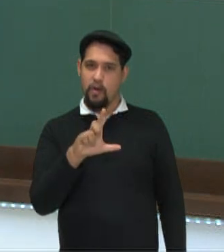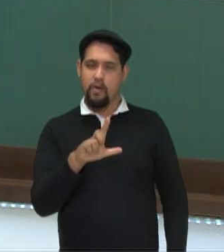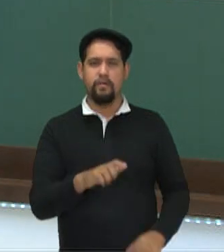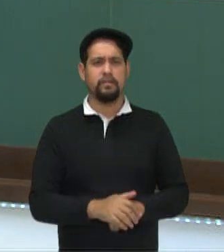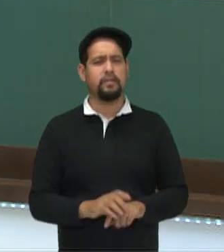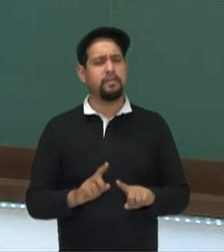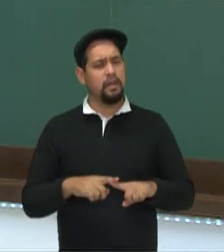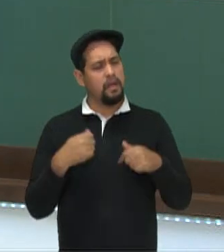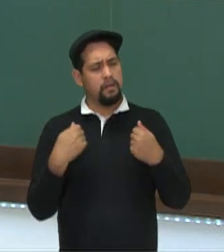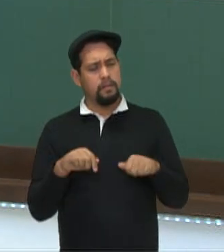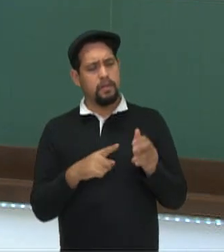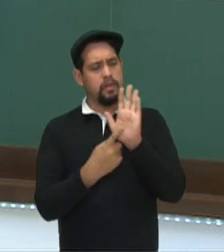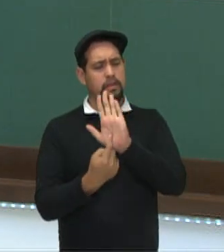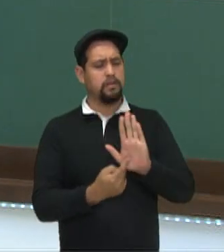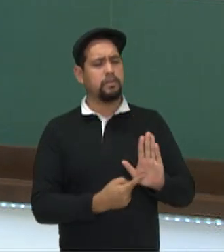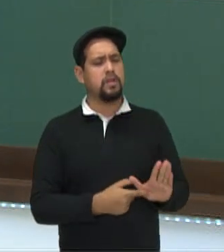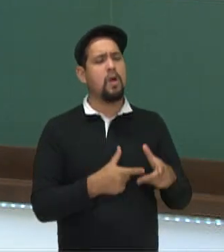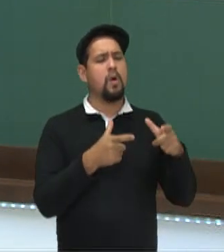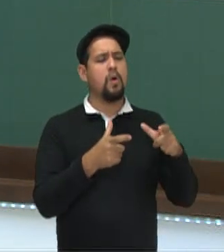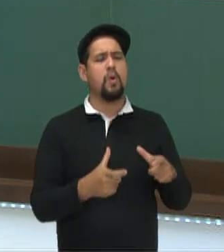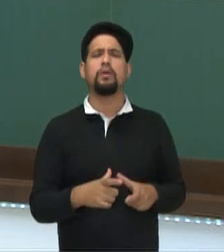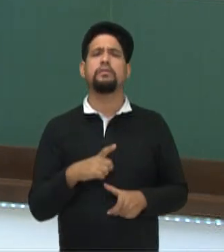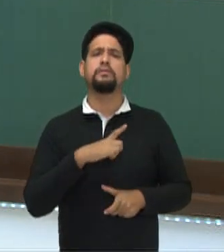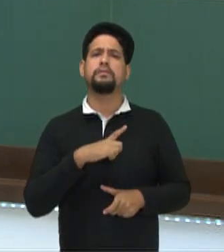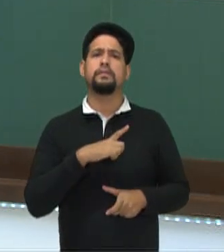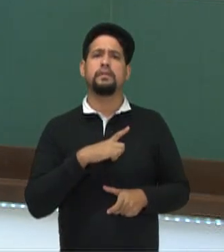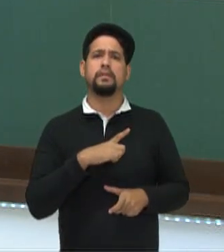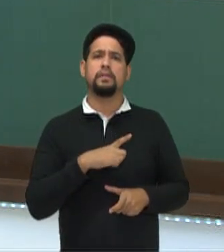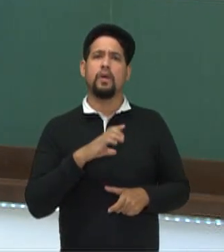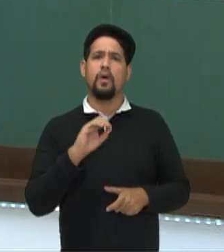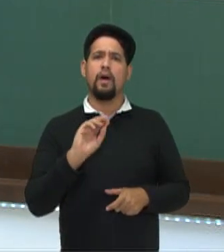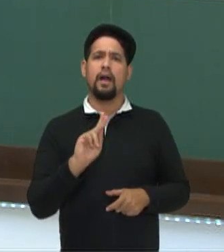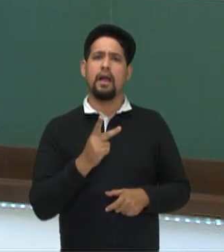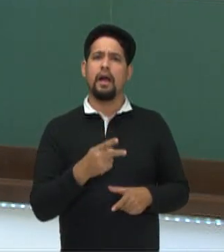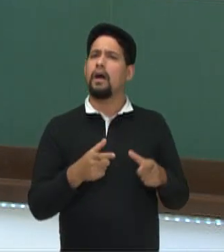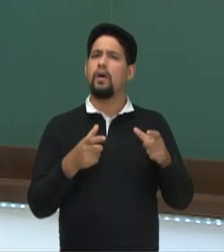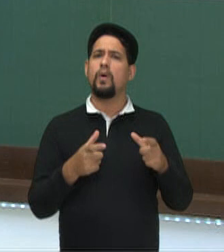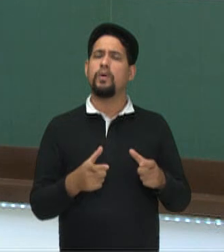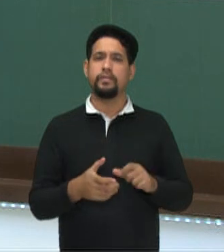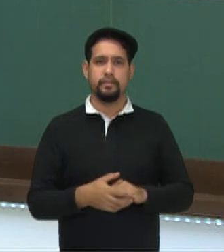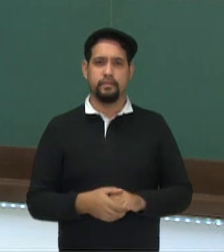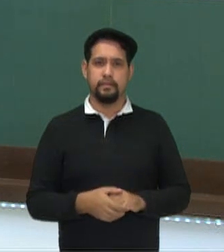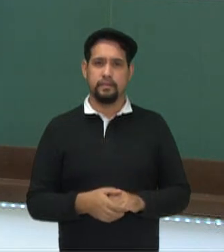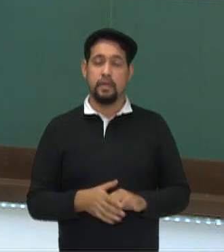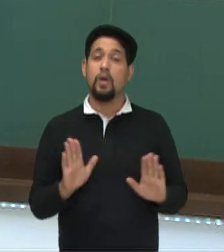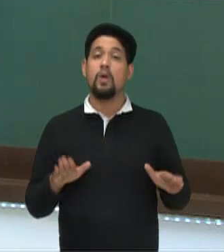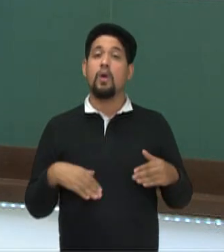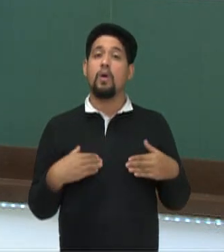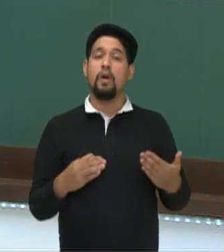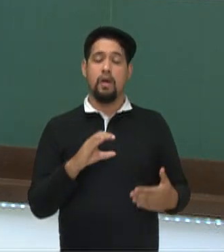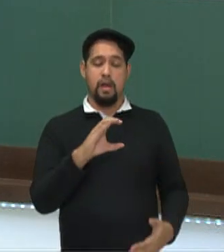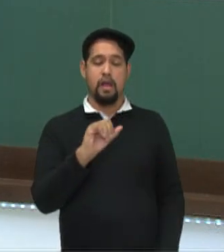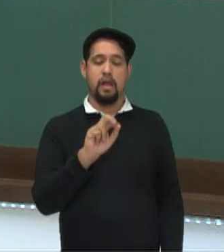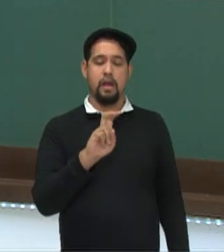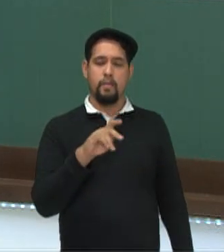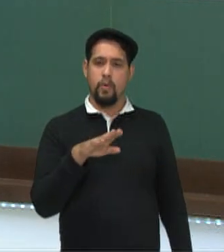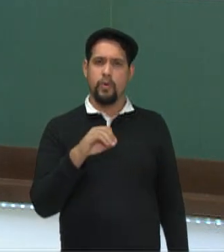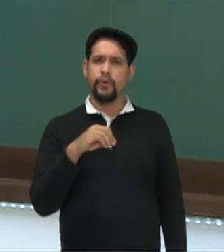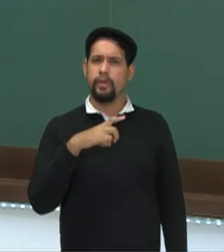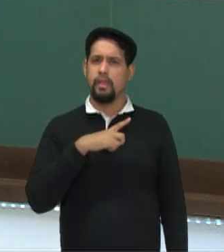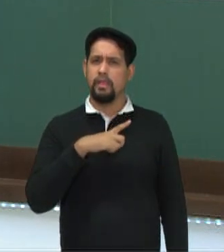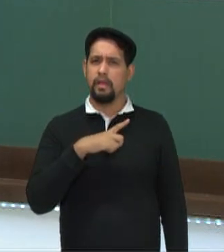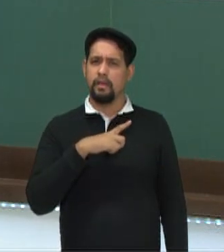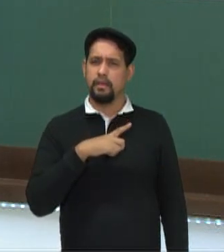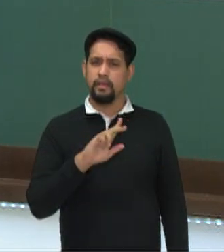que indicar aonde que está o OH. Aonde que está, qual carbono que está este